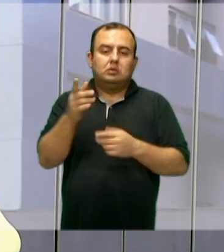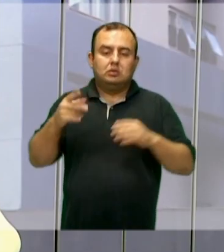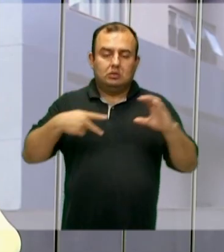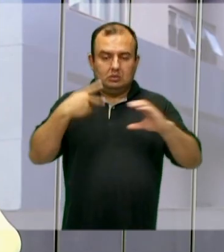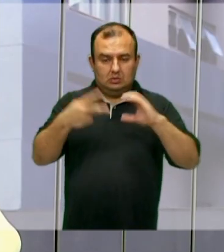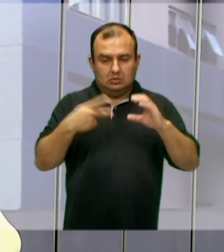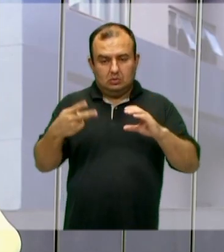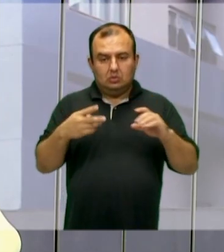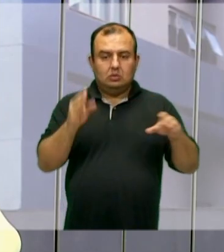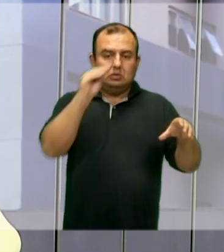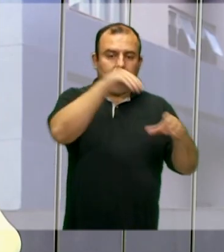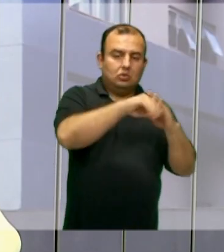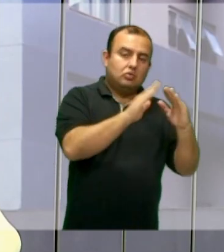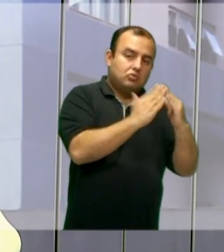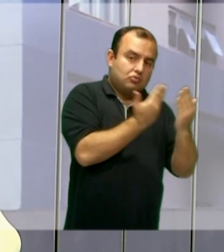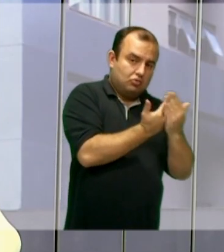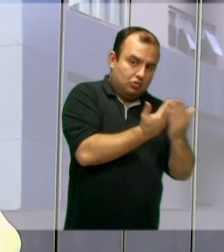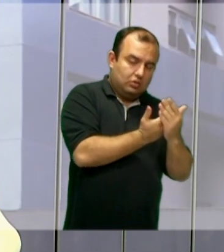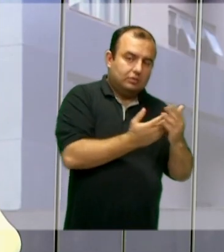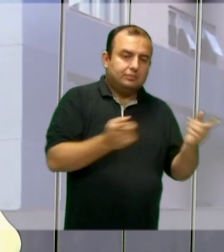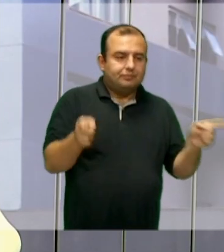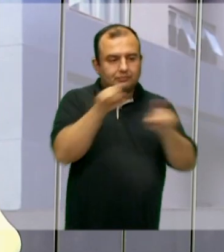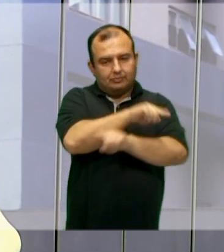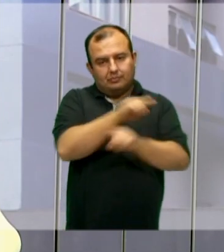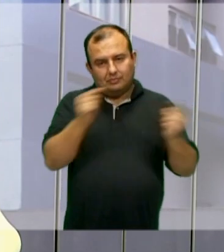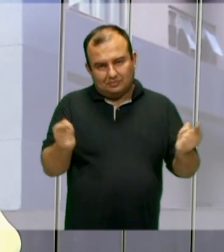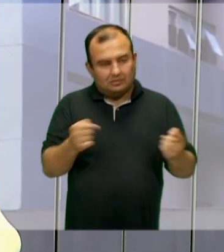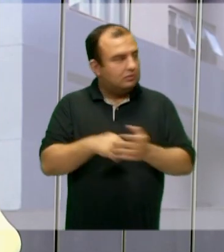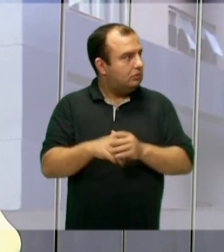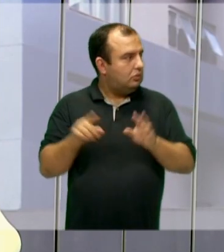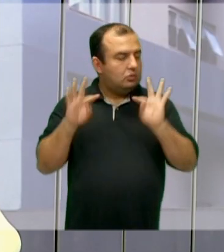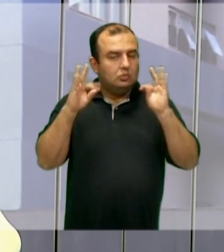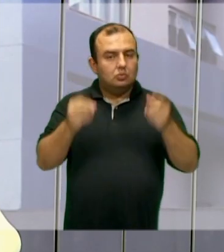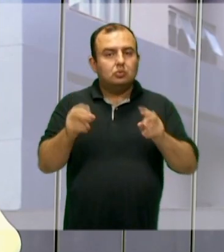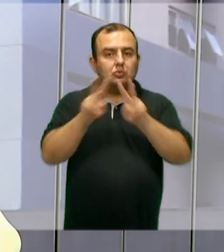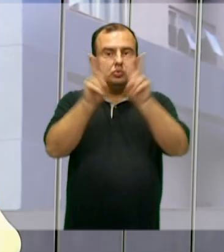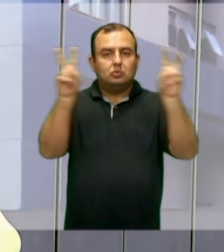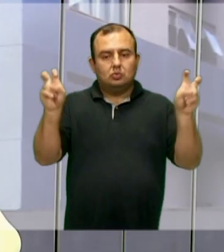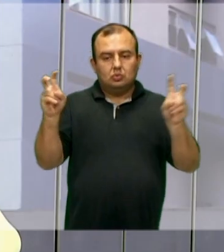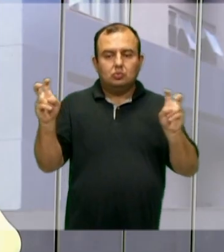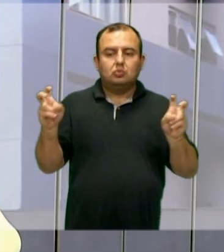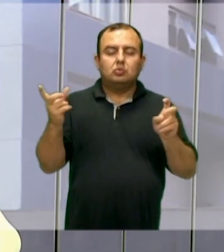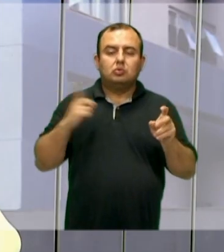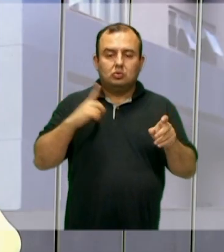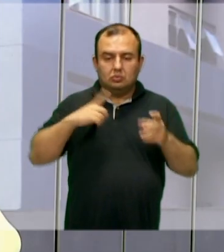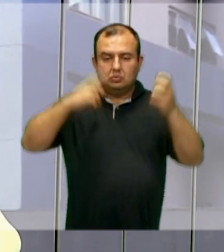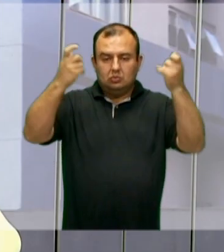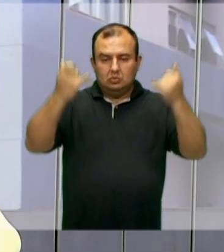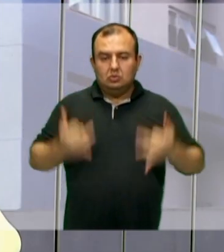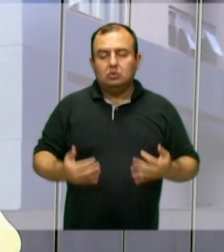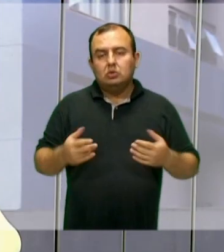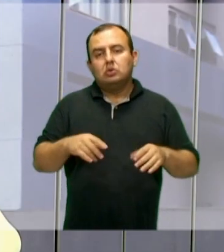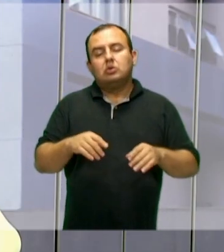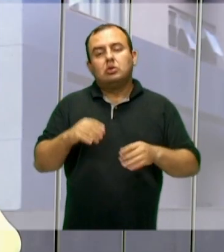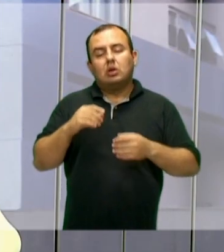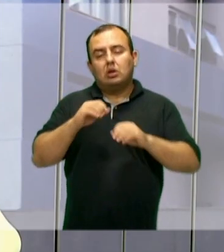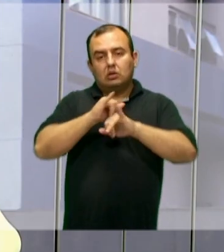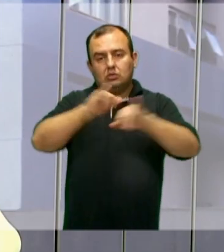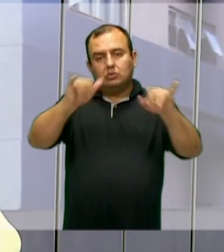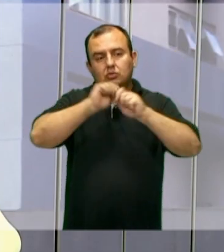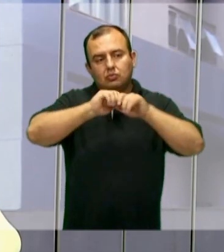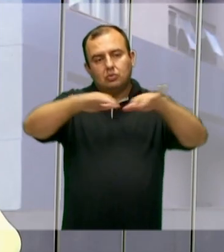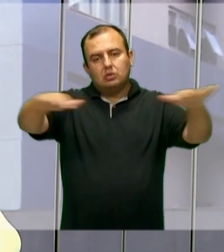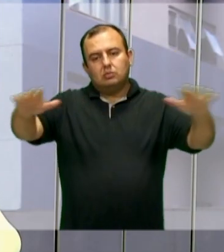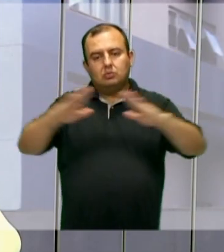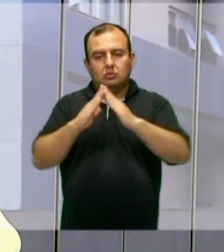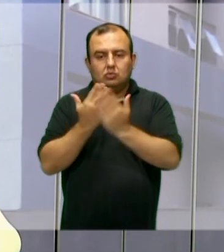Vereadores dentro das nossas escolas. Então, todo tipo de assunto, todas as questões, principalmente dos autopropelidos, a gente está levando para dentro da escola, né?